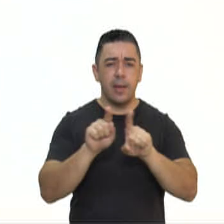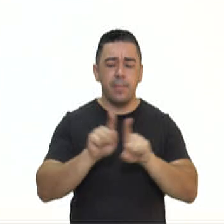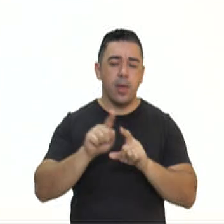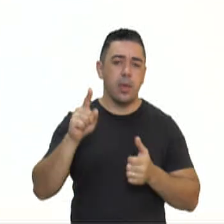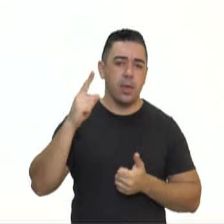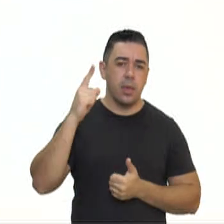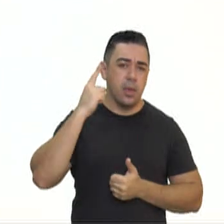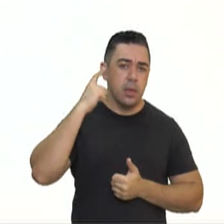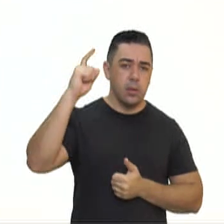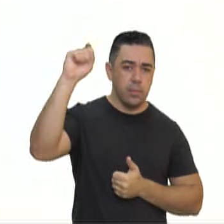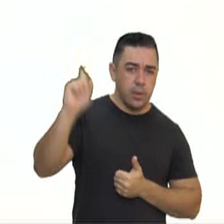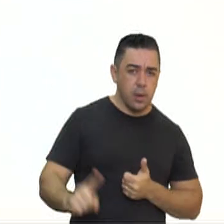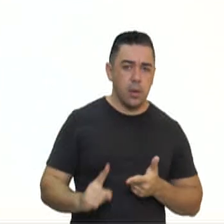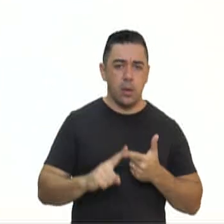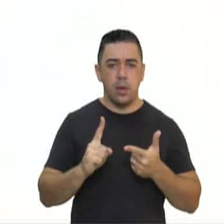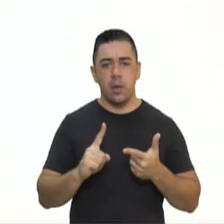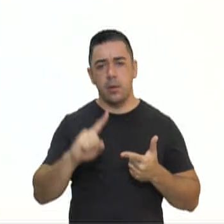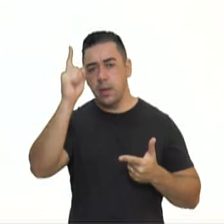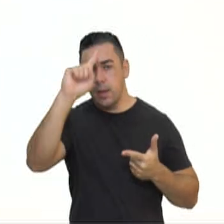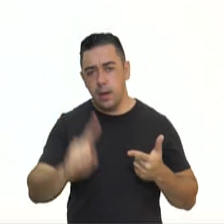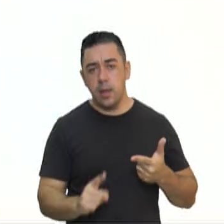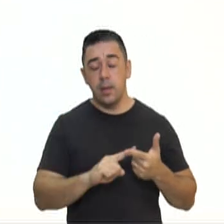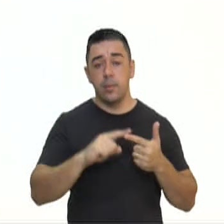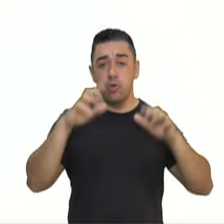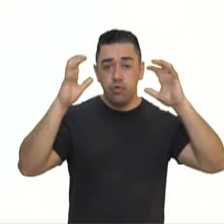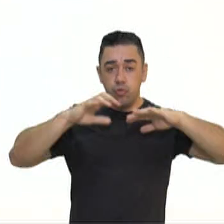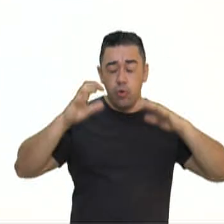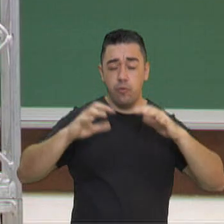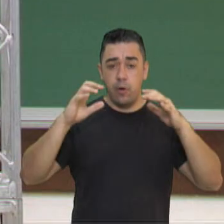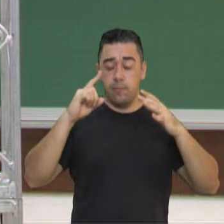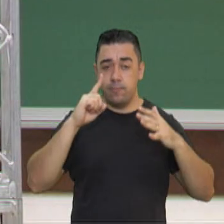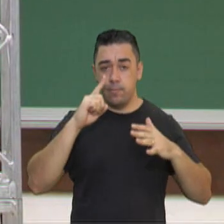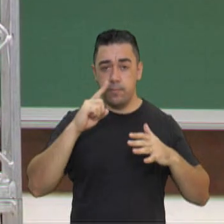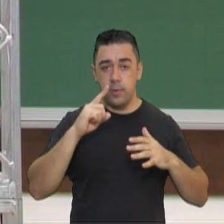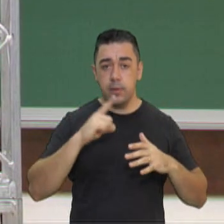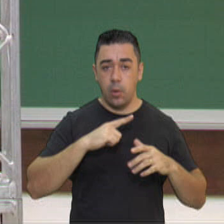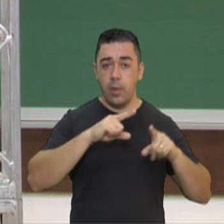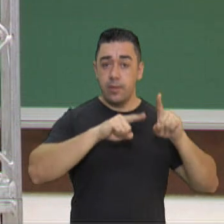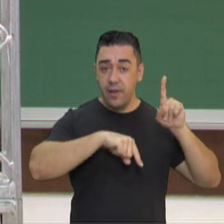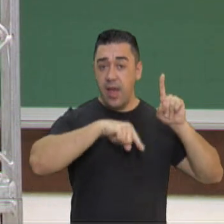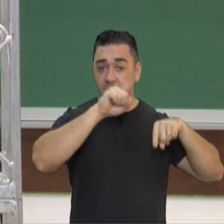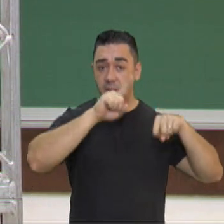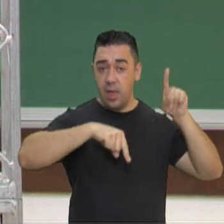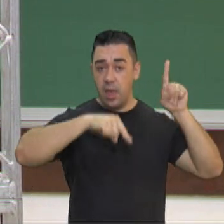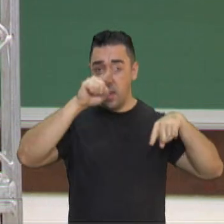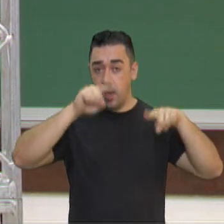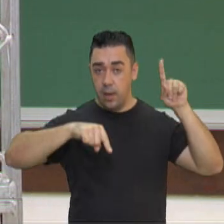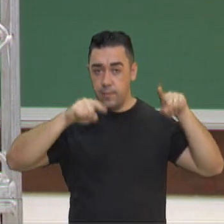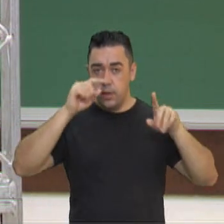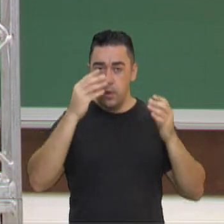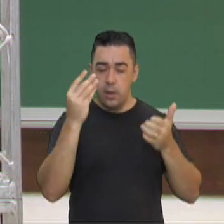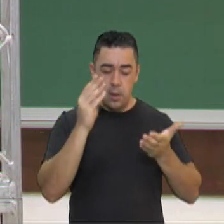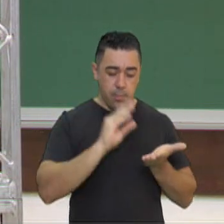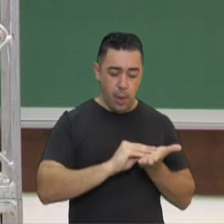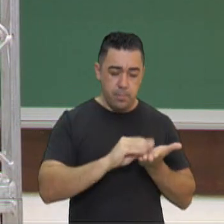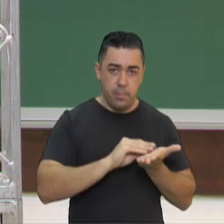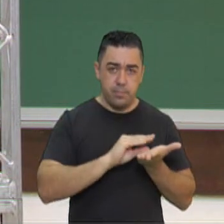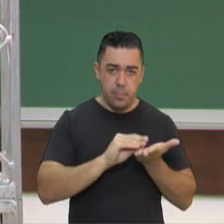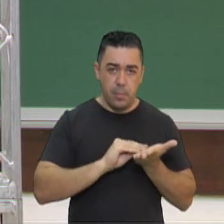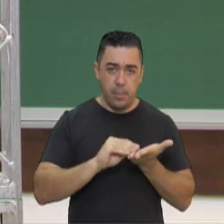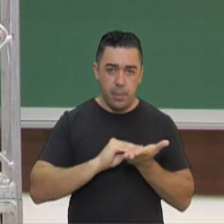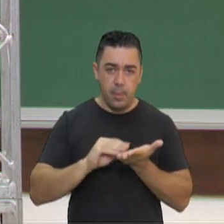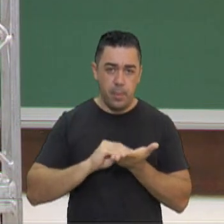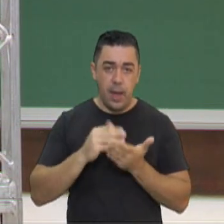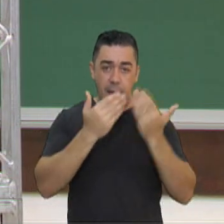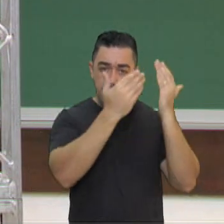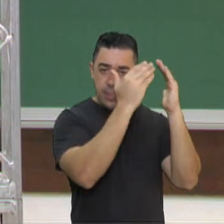relâmpagos, né, tempestades, temporais. Então, todas essas variáveis do tempo são analisadas